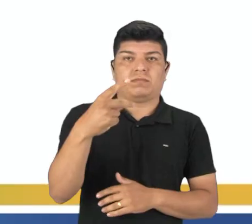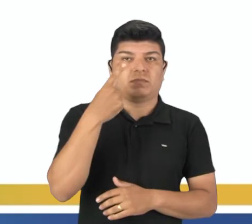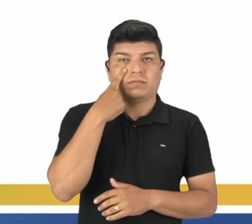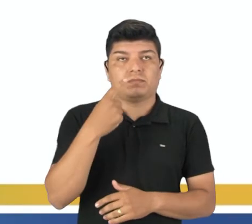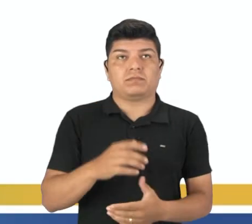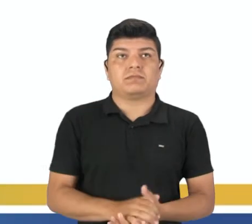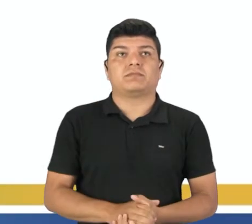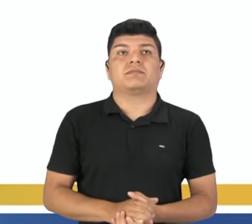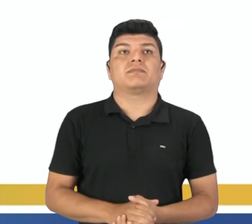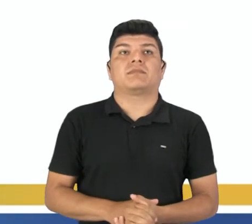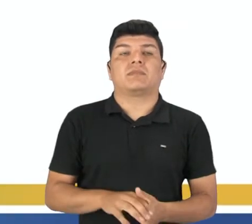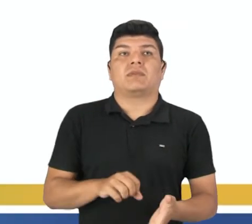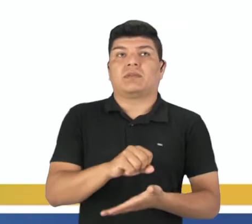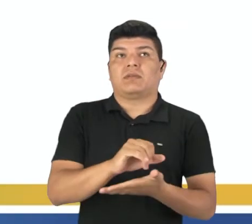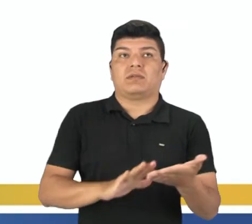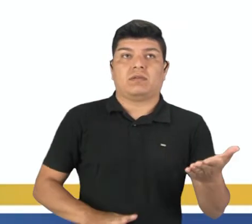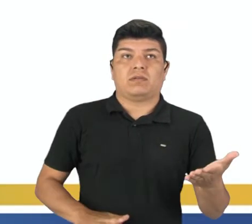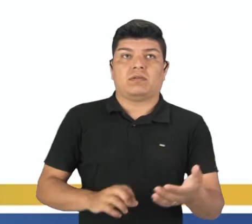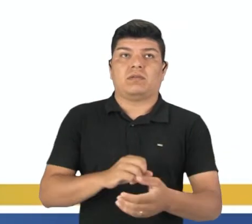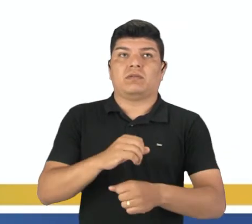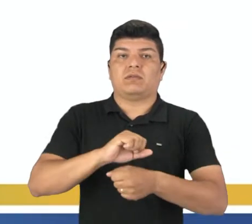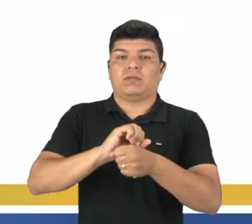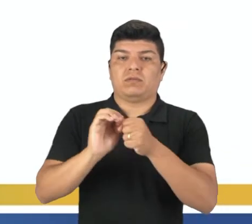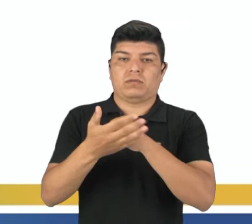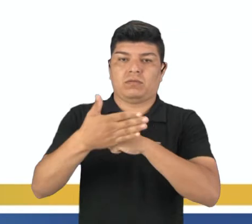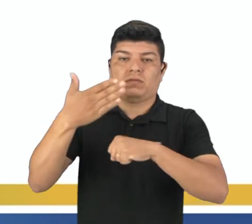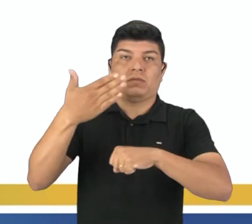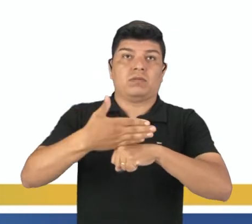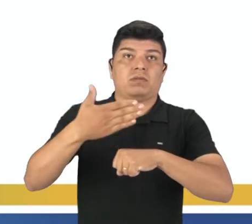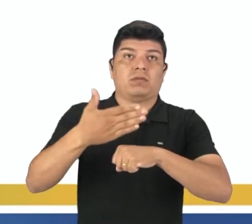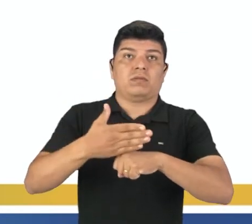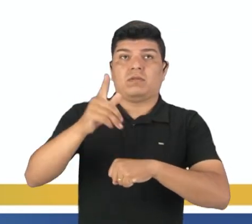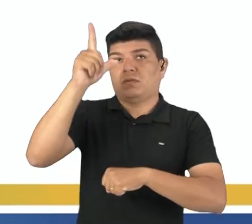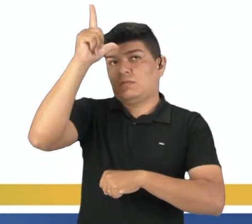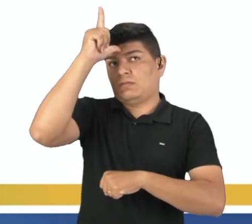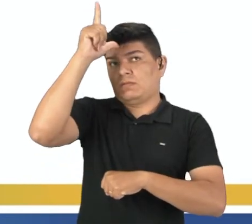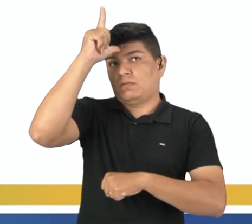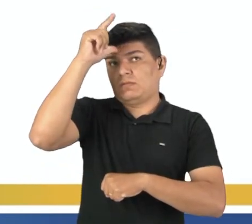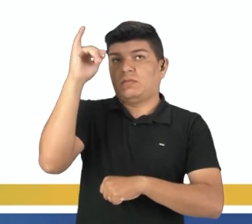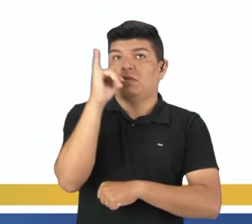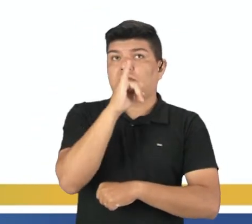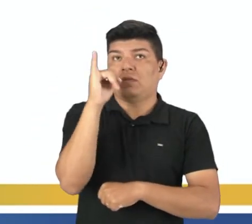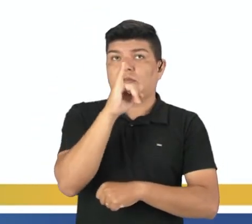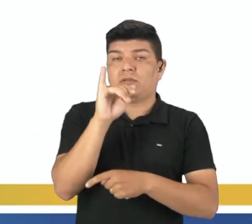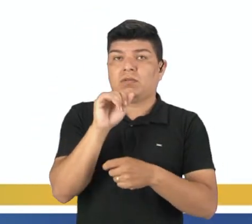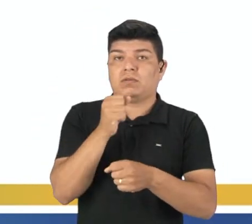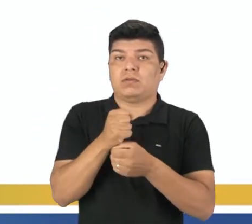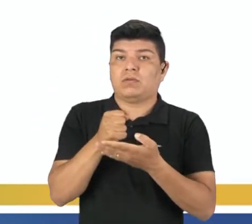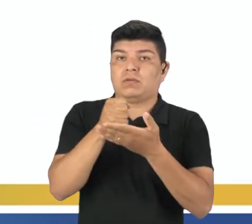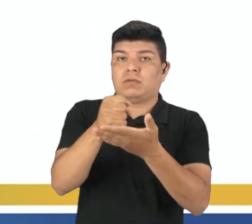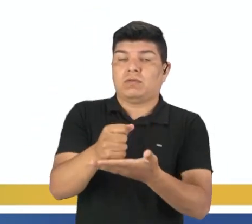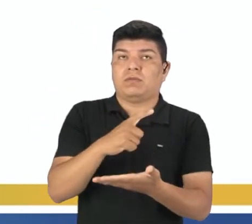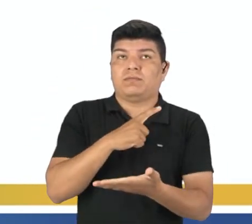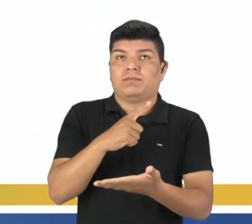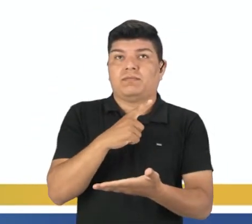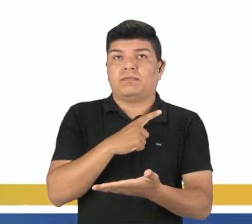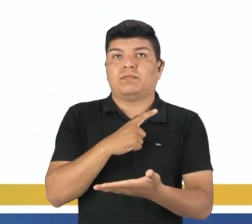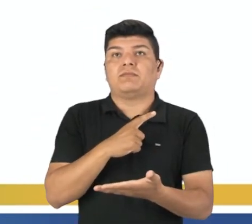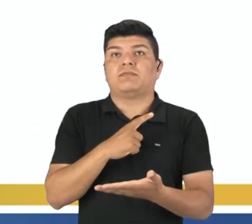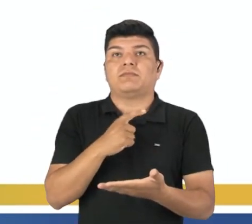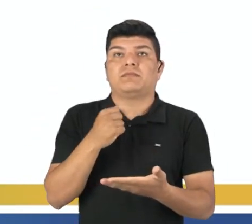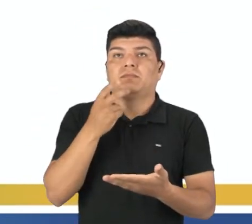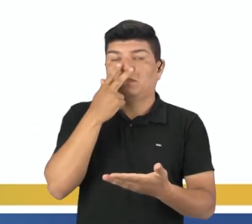Observem. 1. O nazismo alemão e fascismo italiano tinham amplo apoio popular. Algumas frases de efeito eram